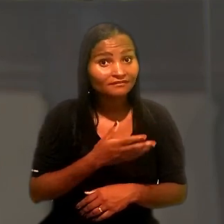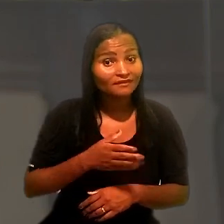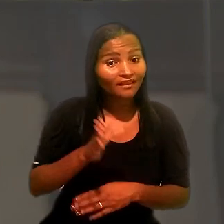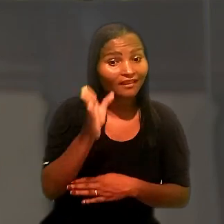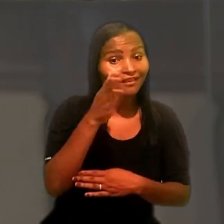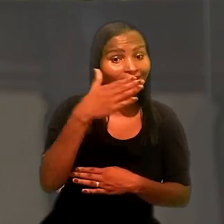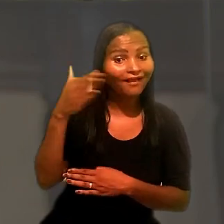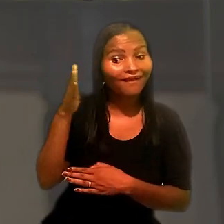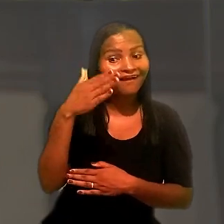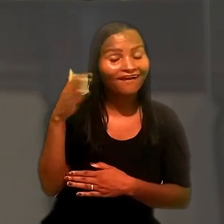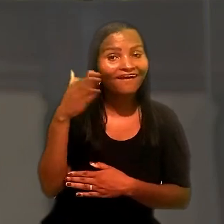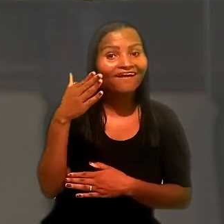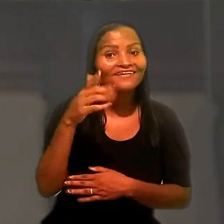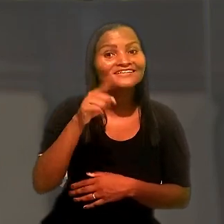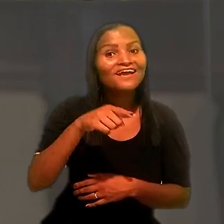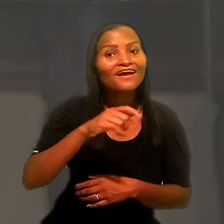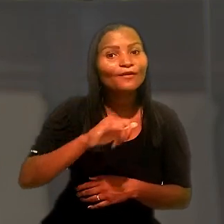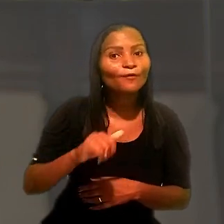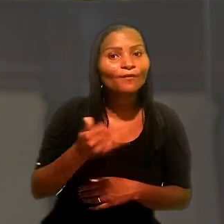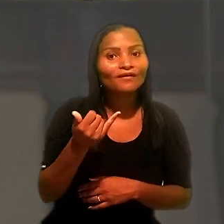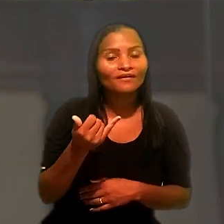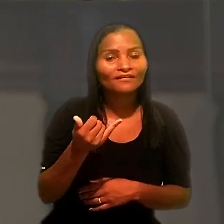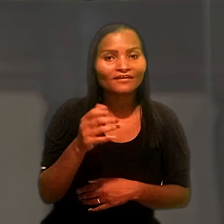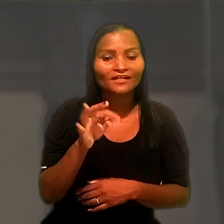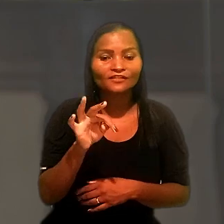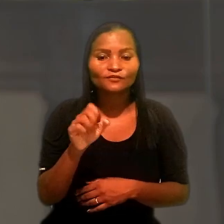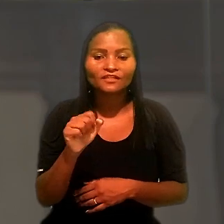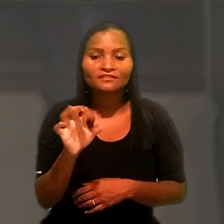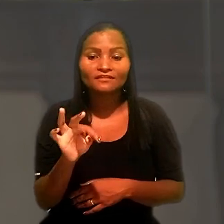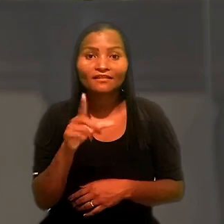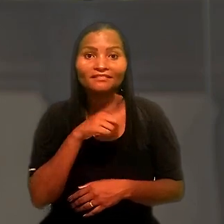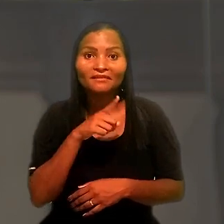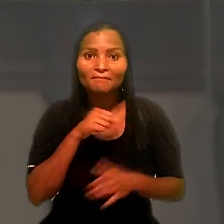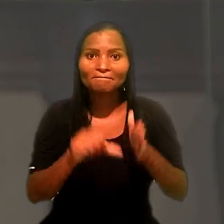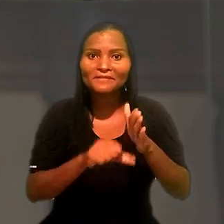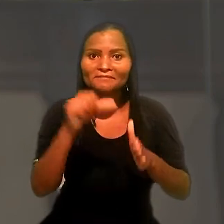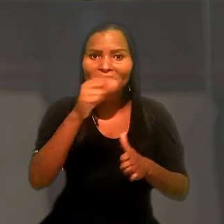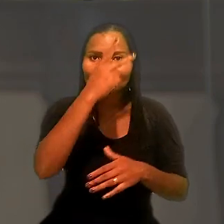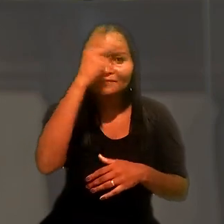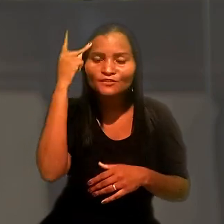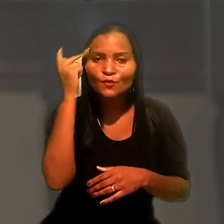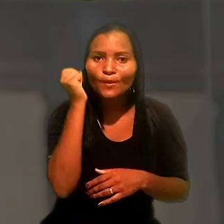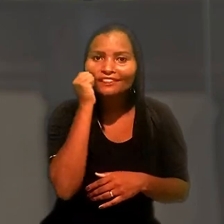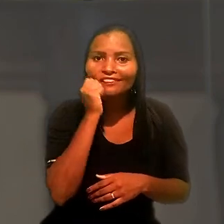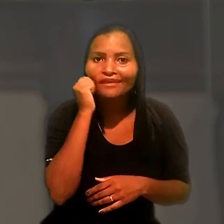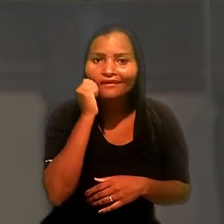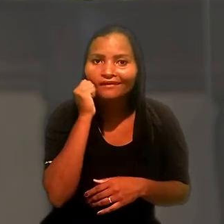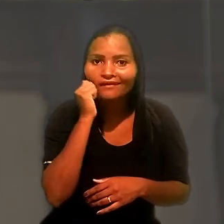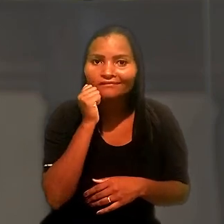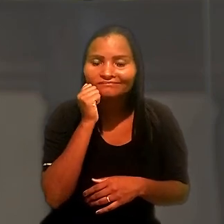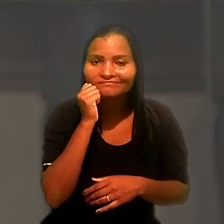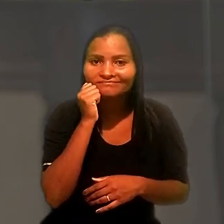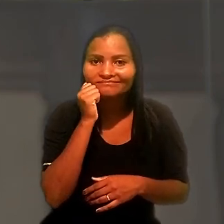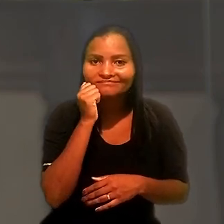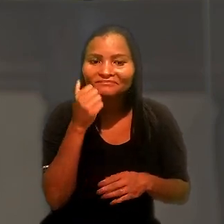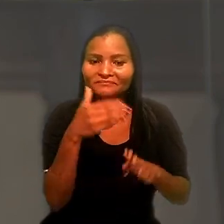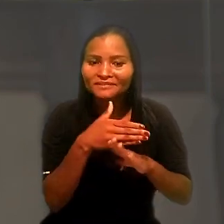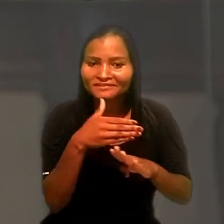sustentaram, levantaram a bandeira que seria uma oportunidade do TST ter o primeiro negro em sua composição.